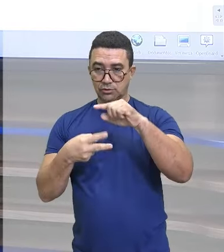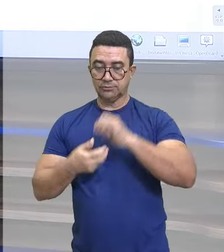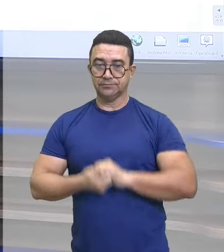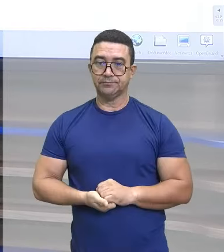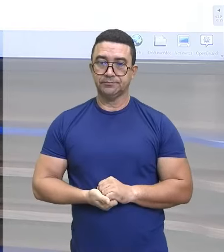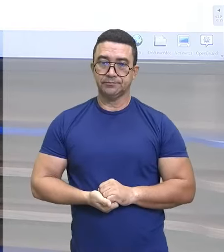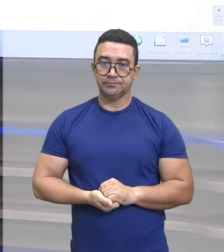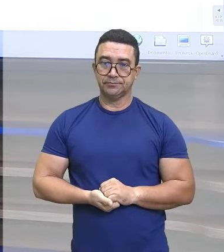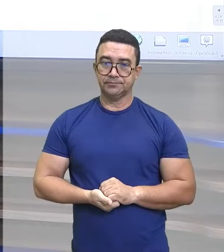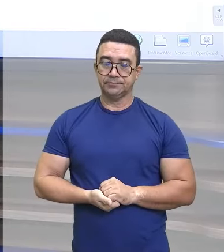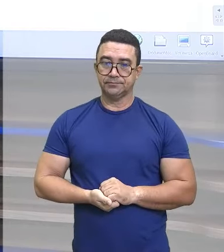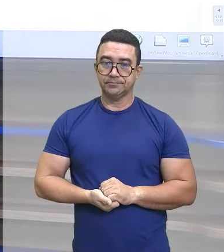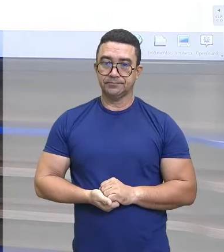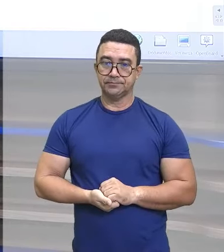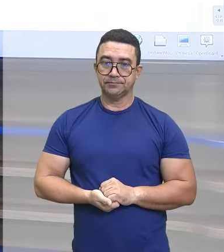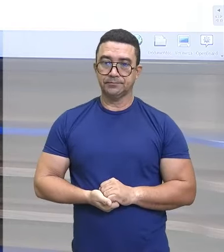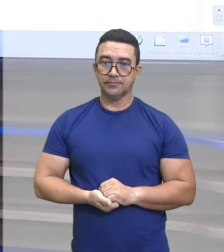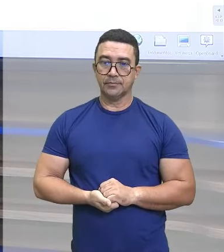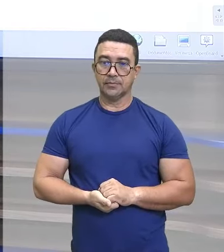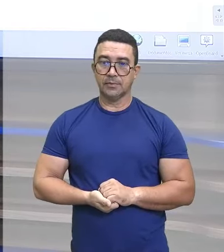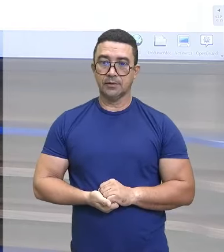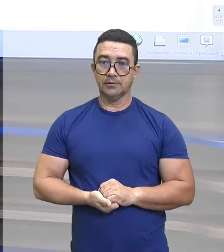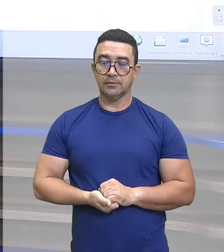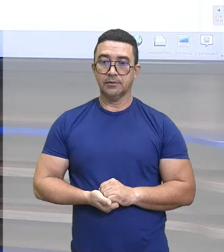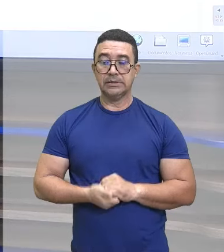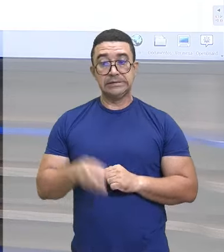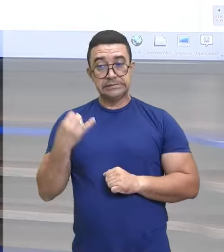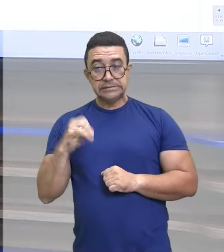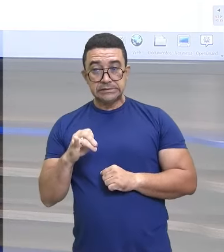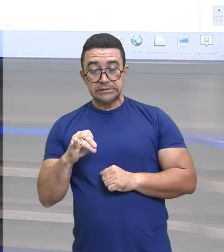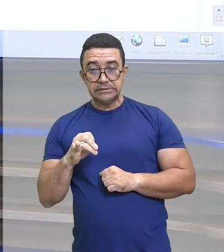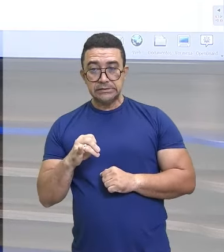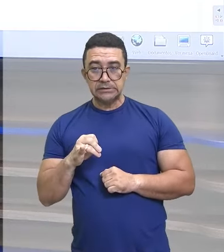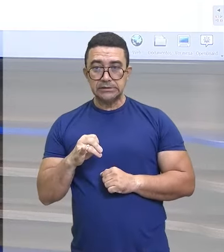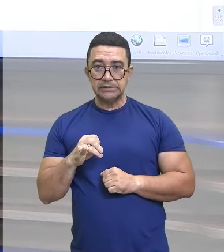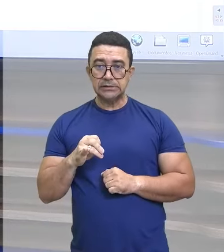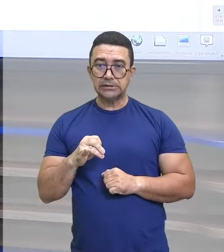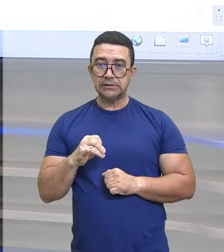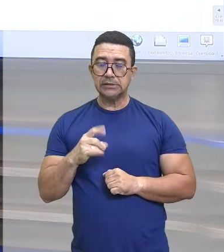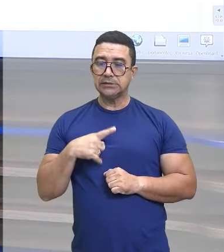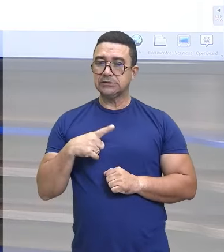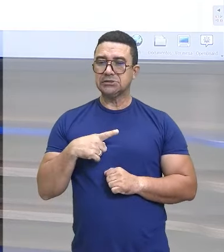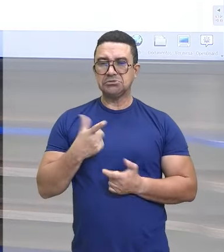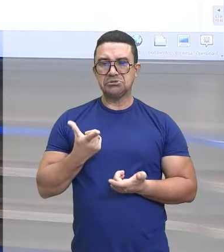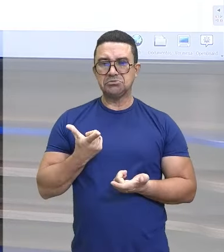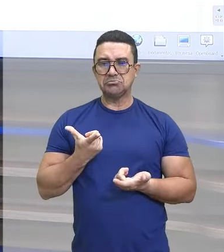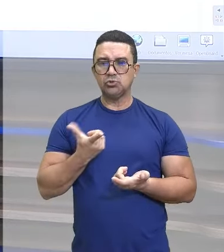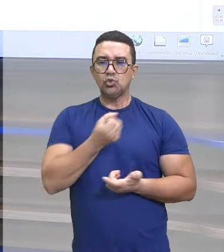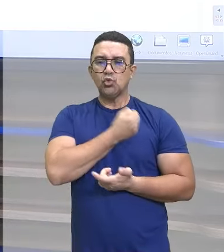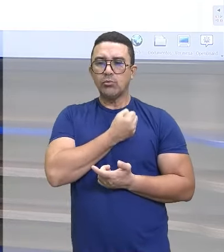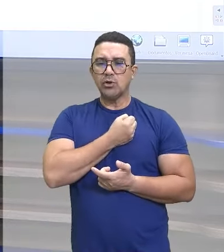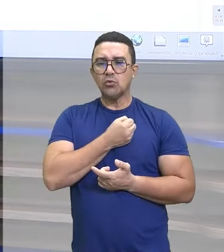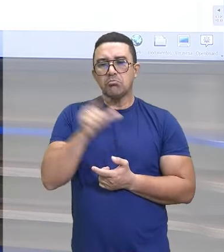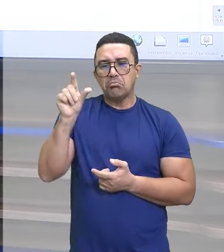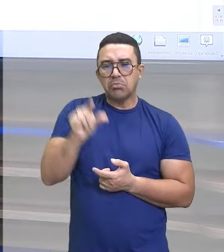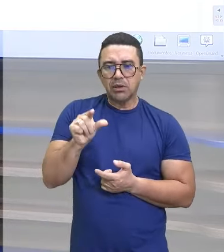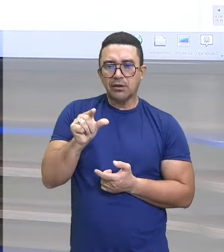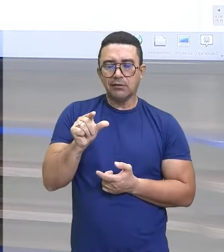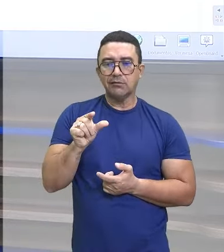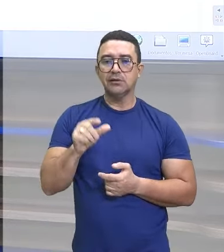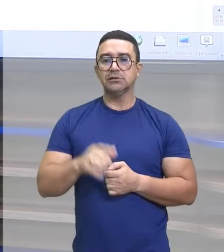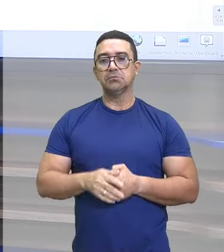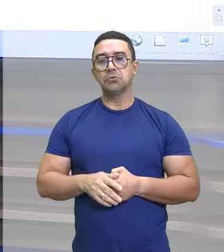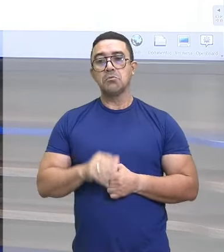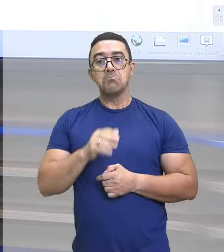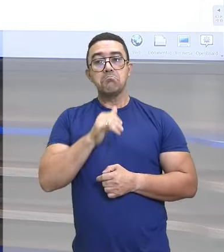vocês fazerem as anotações. Caso forem números, a quantidade de termos for reduzida, como o nosso